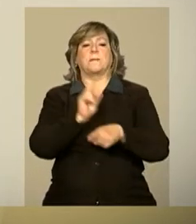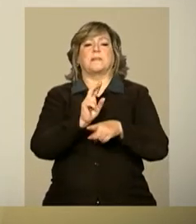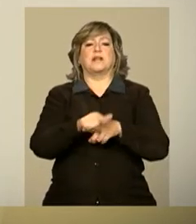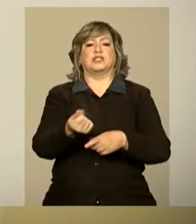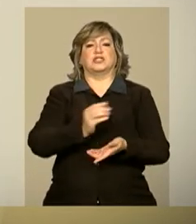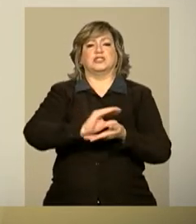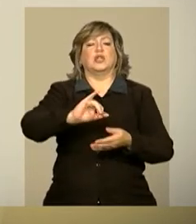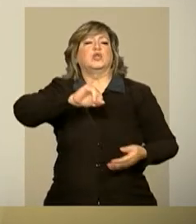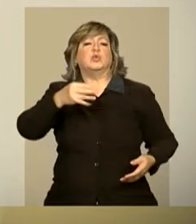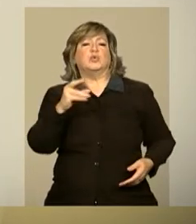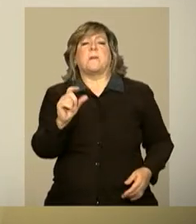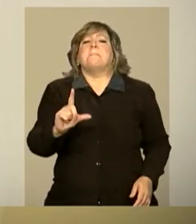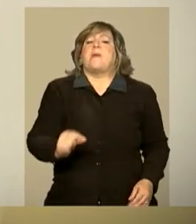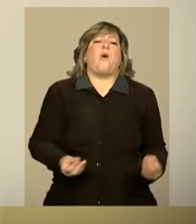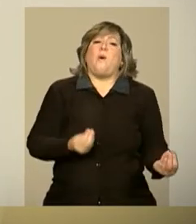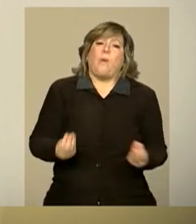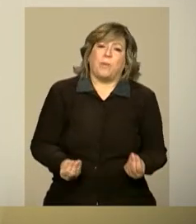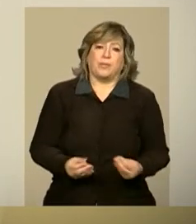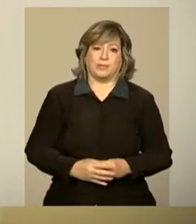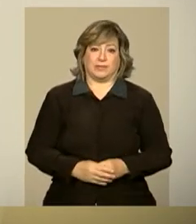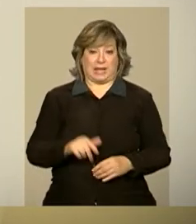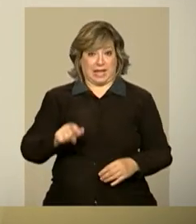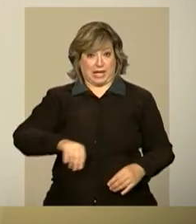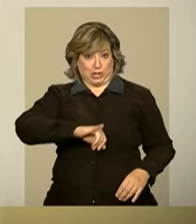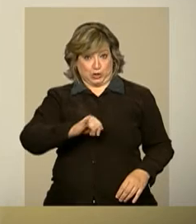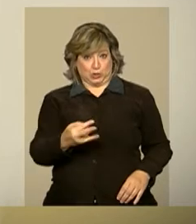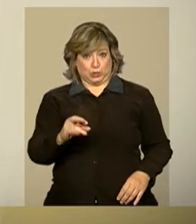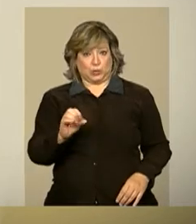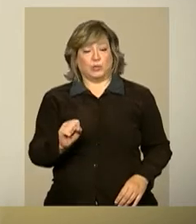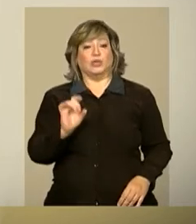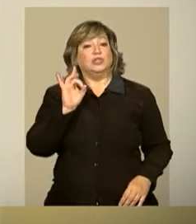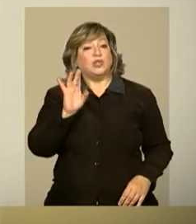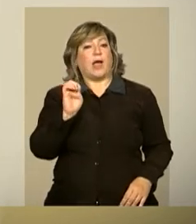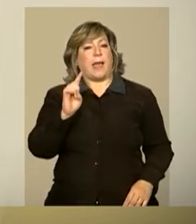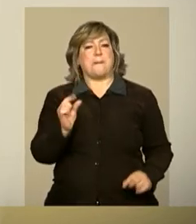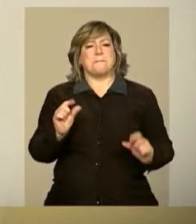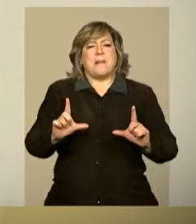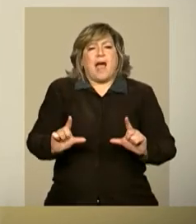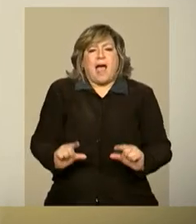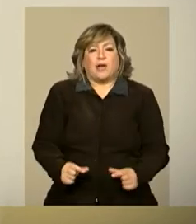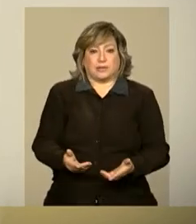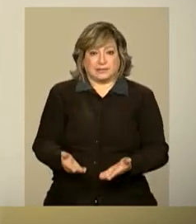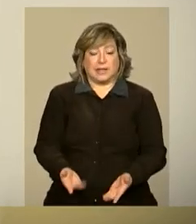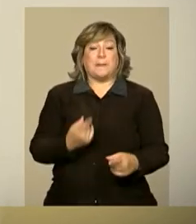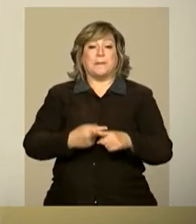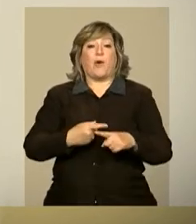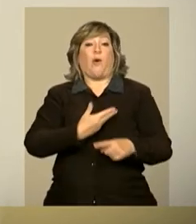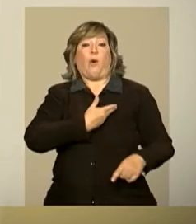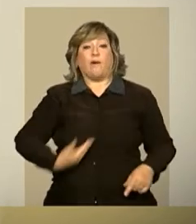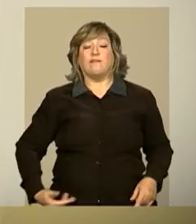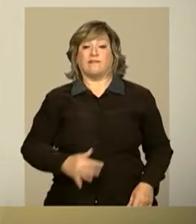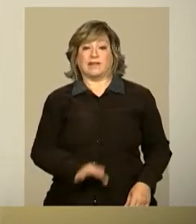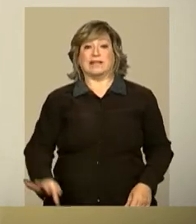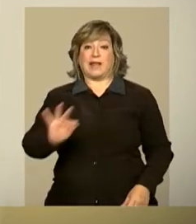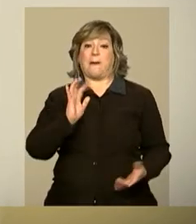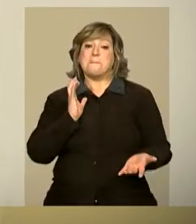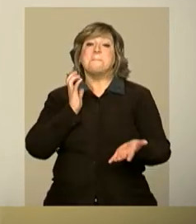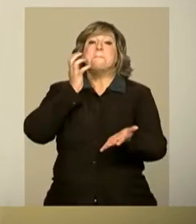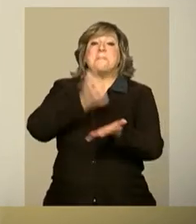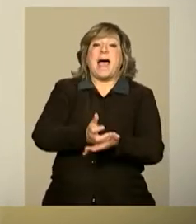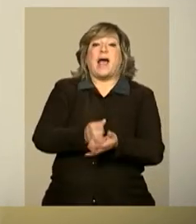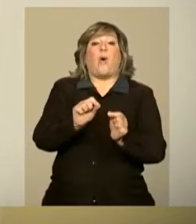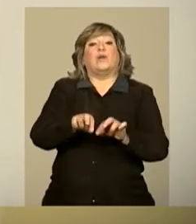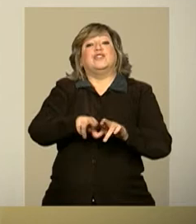do crescer com juros estão baixos presidenta o juros só são baixos assim porque o governo federal paga